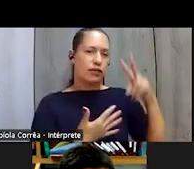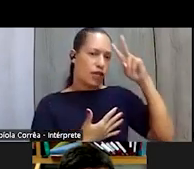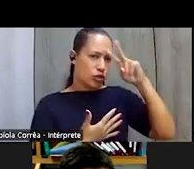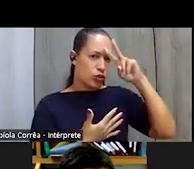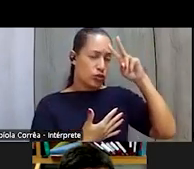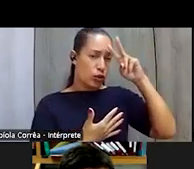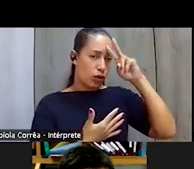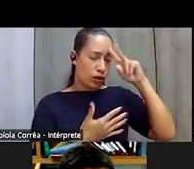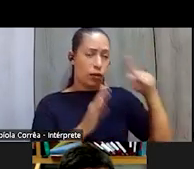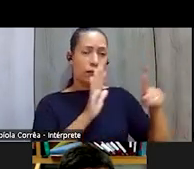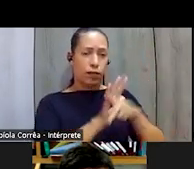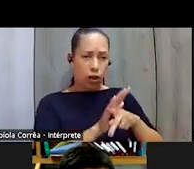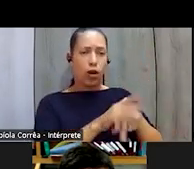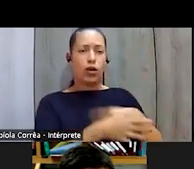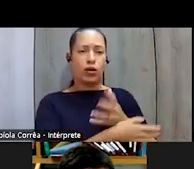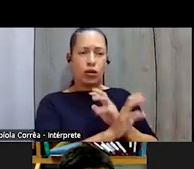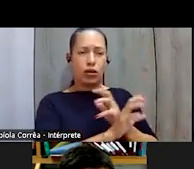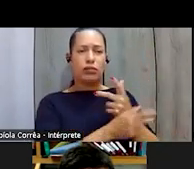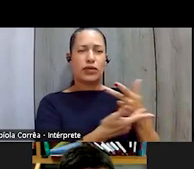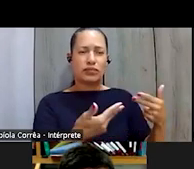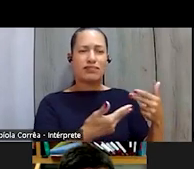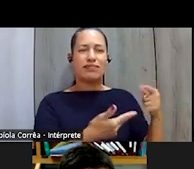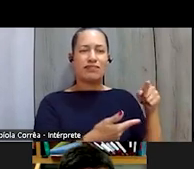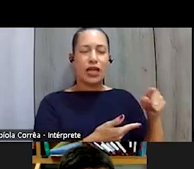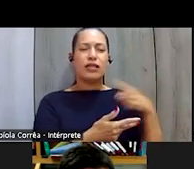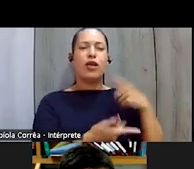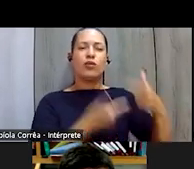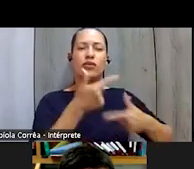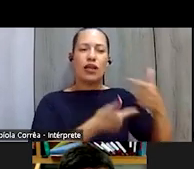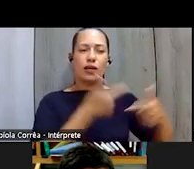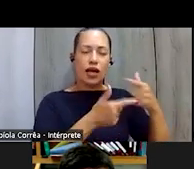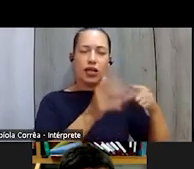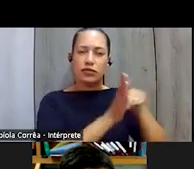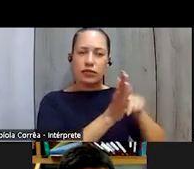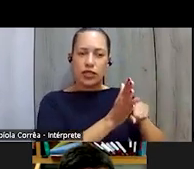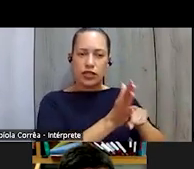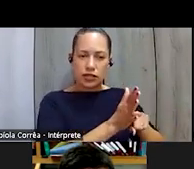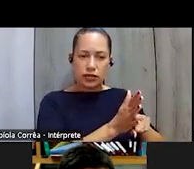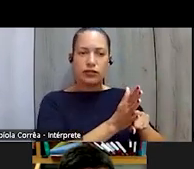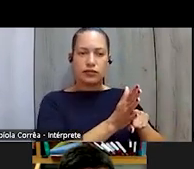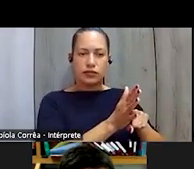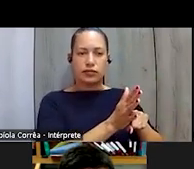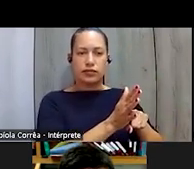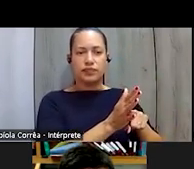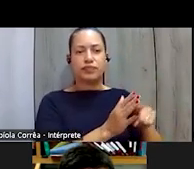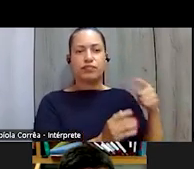fósseis, mas tem um trabalho de pesquisa que eu diria assim, muito regular, numa pesquisa mais